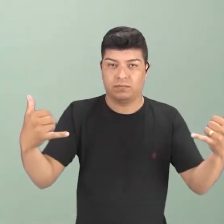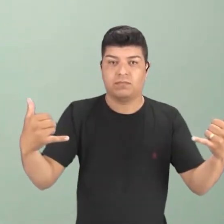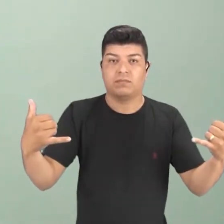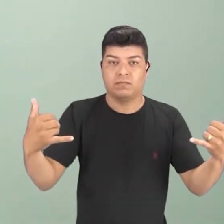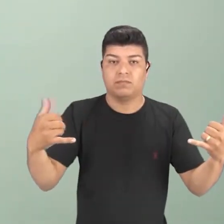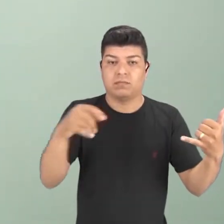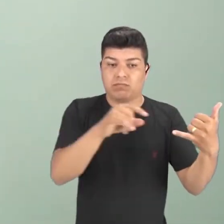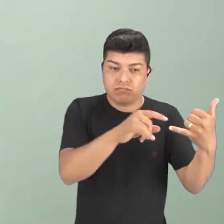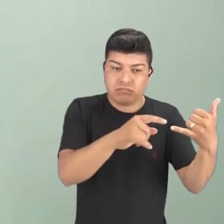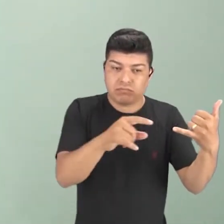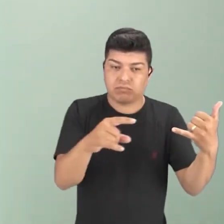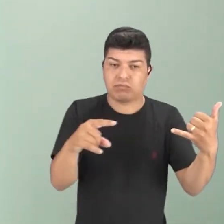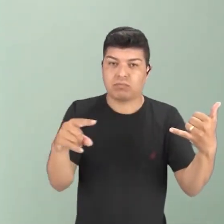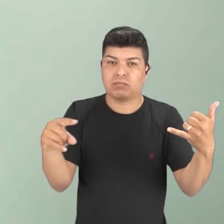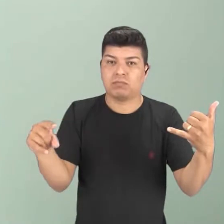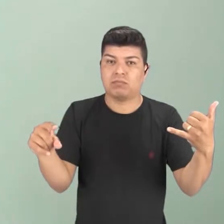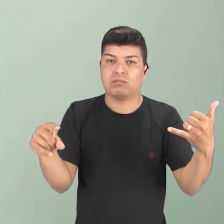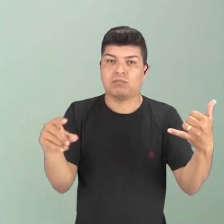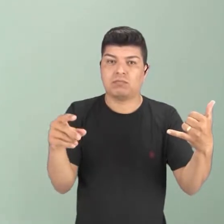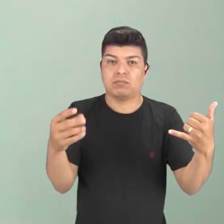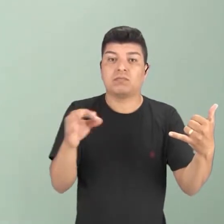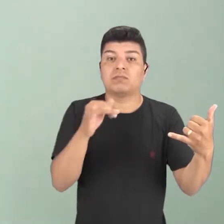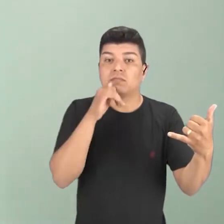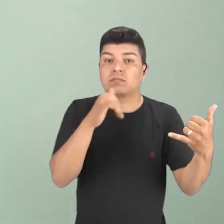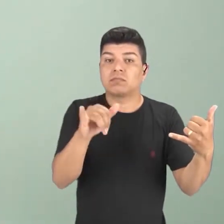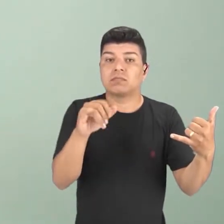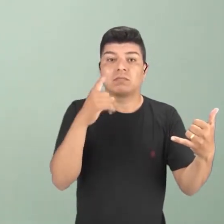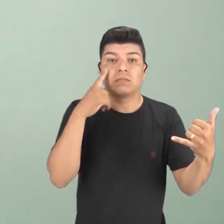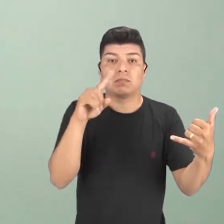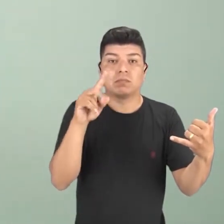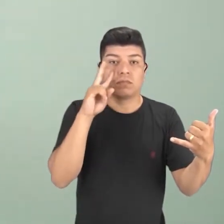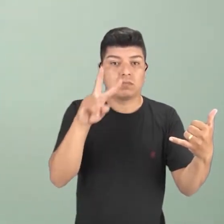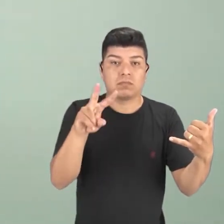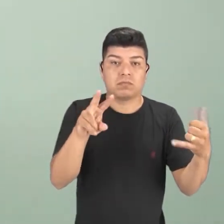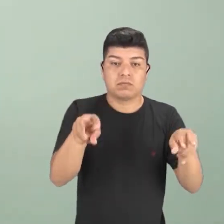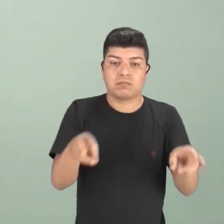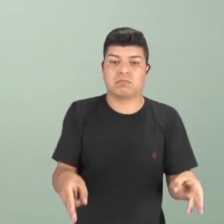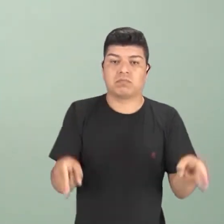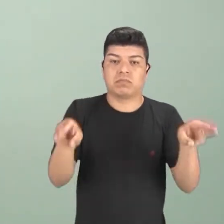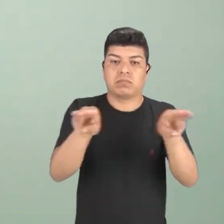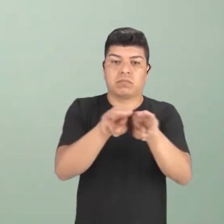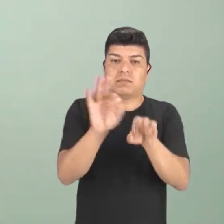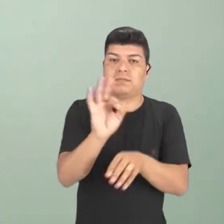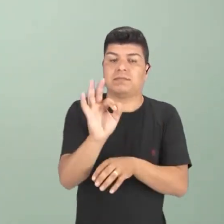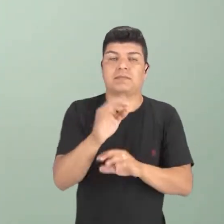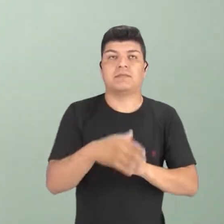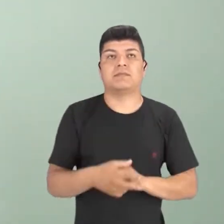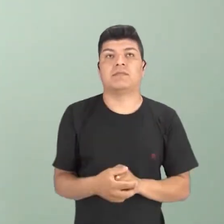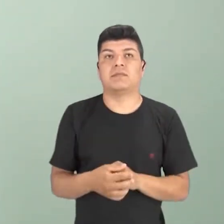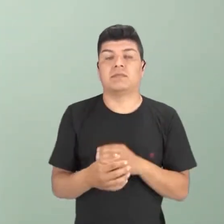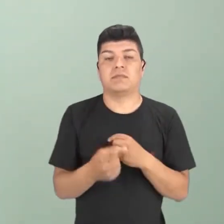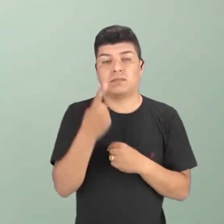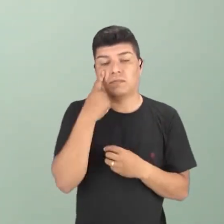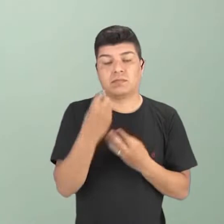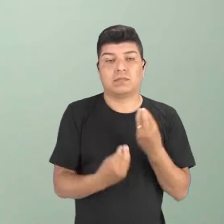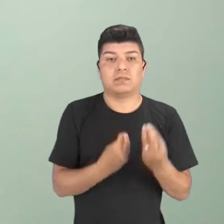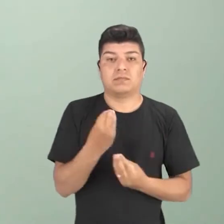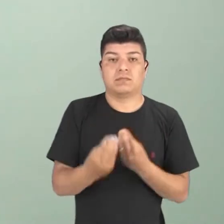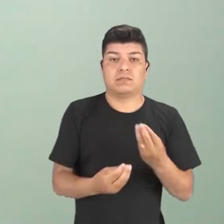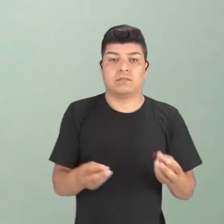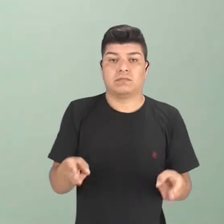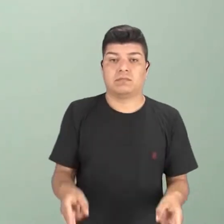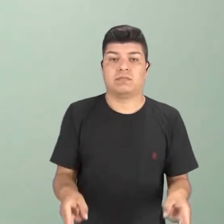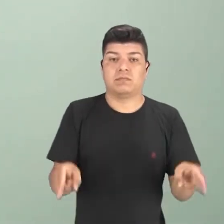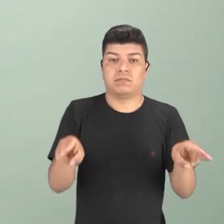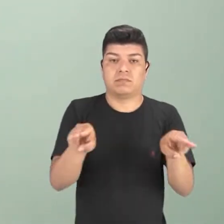percorrida a corrente elétrica, mas você não consegue ver o campo magnético. Então a gente vai ver agora como que esse campo